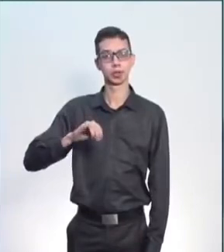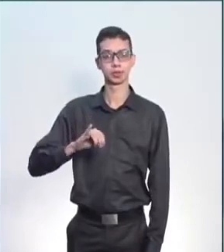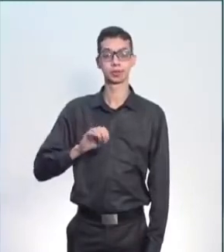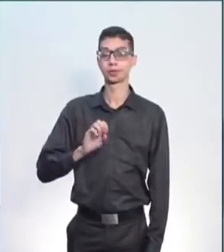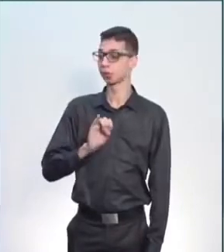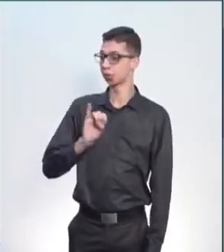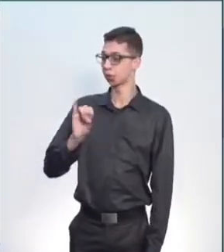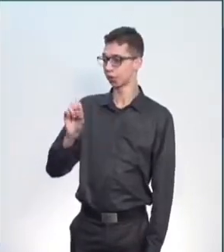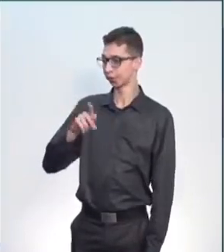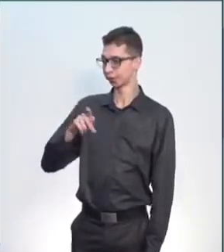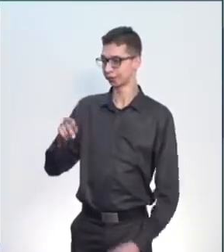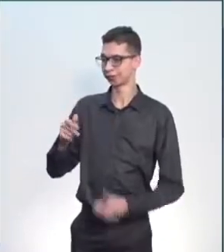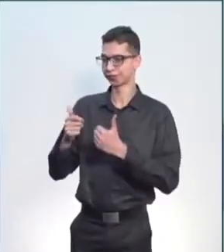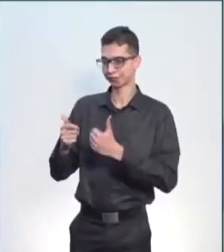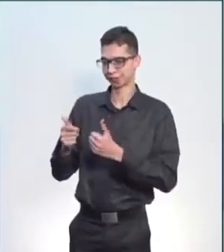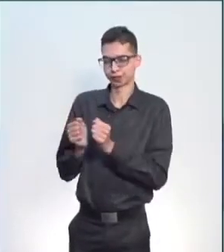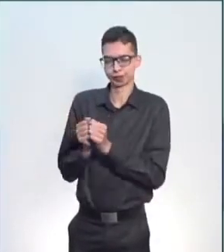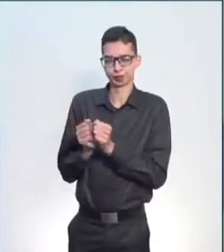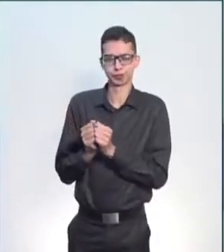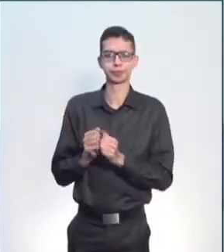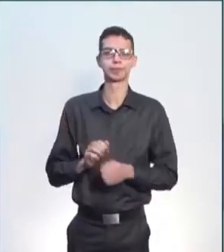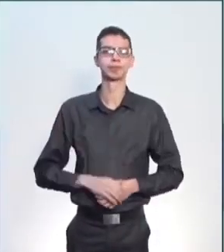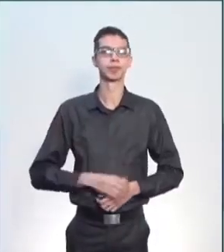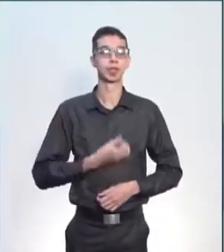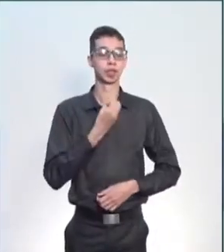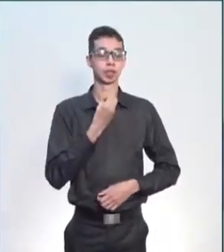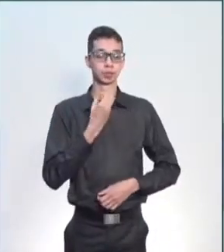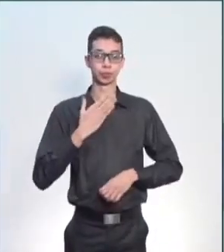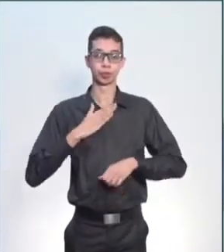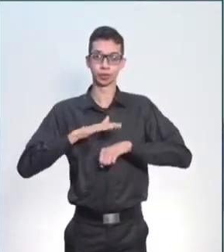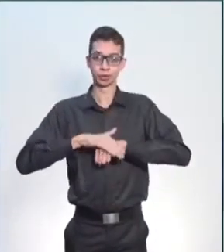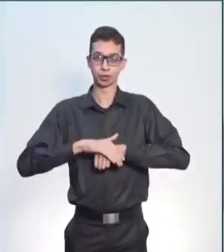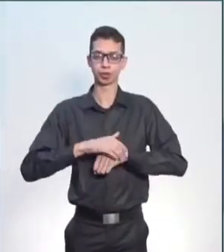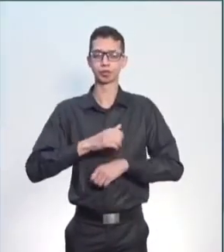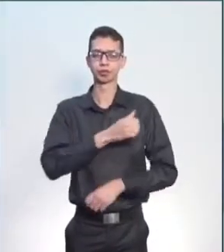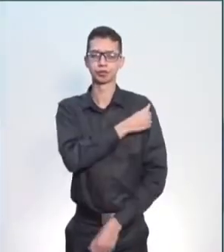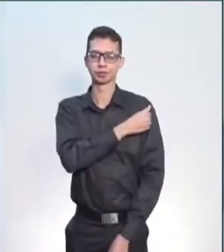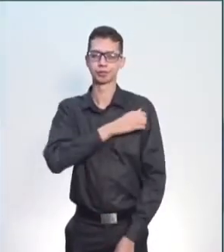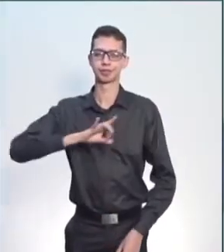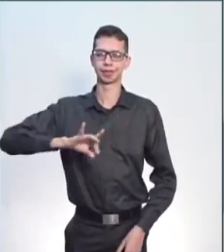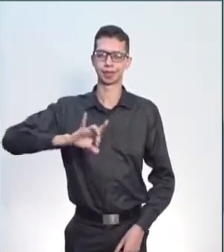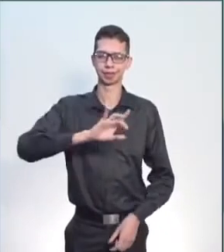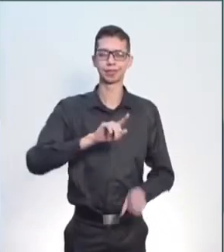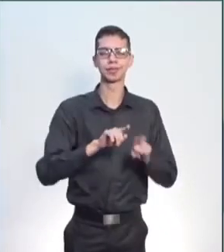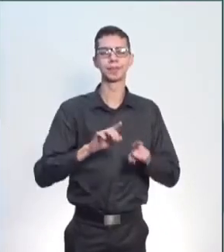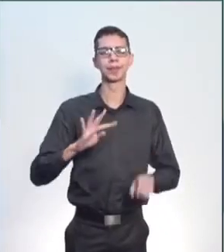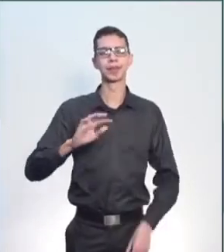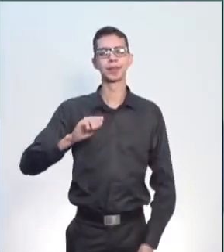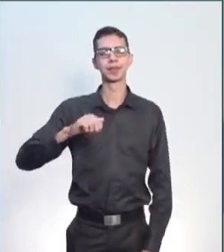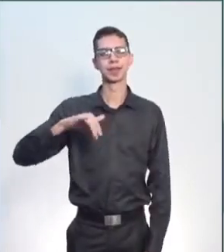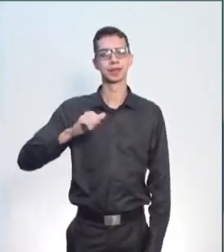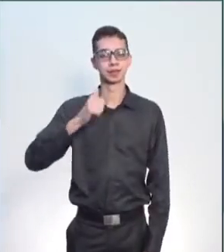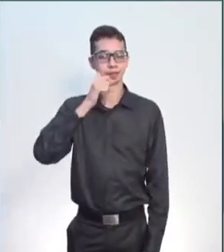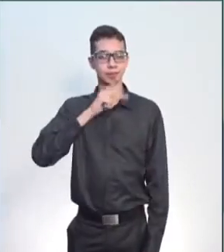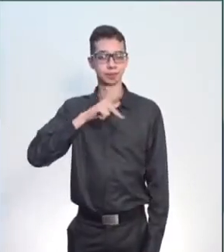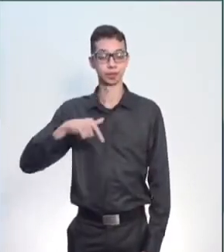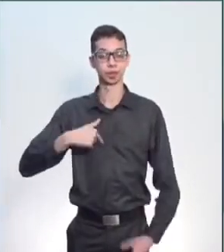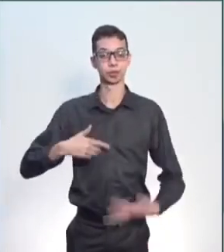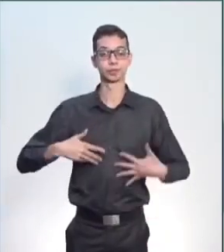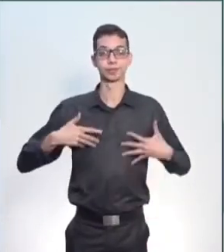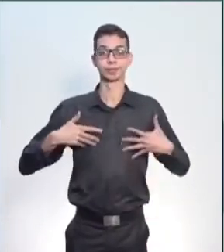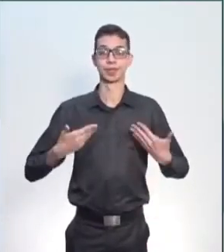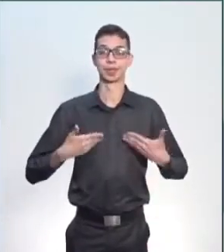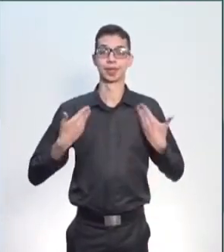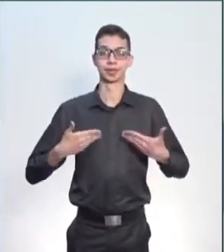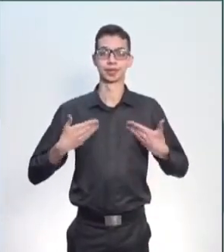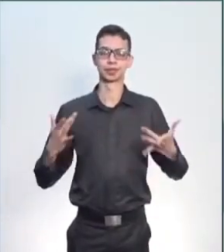nos acompanhar. Boa noite, Tânia. Boa noite a todos vocês, alunos. É uma alegria tê-los conosco nesta aula do Centro de Mídias, hoje com a professora